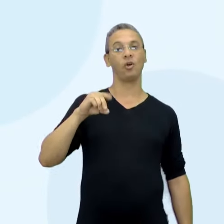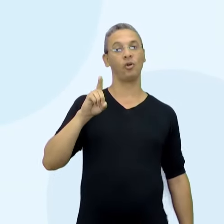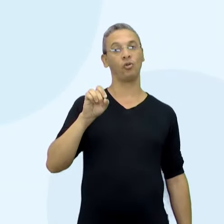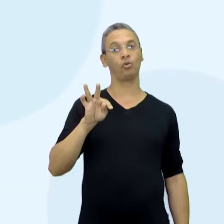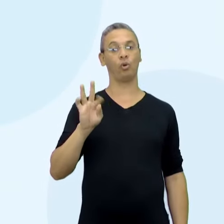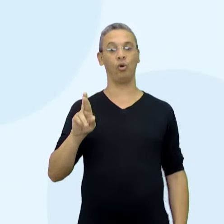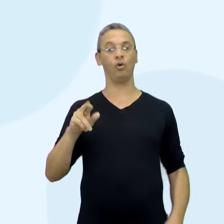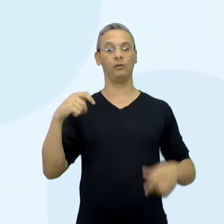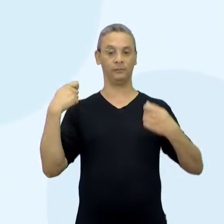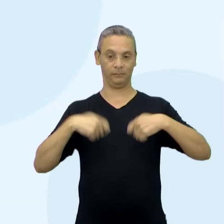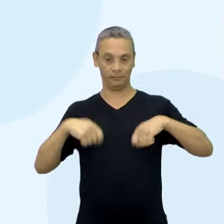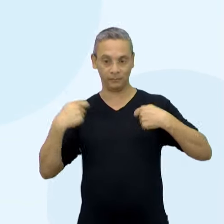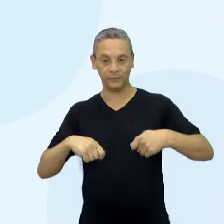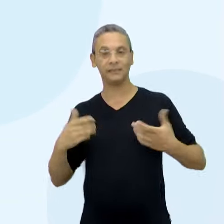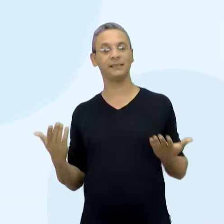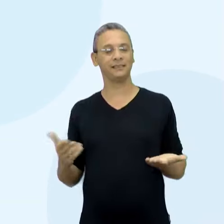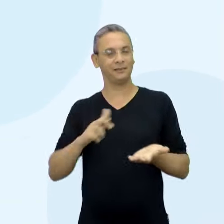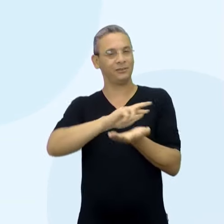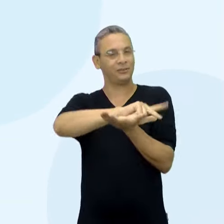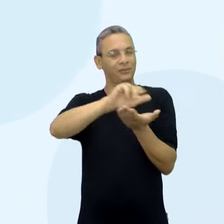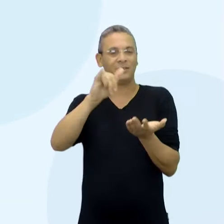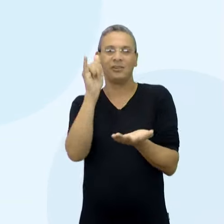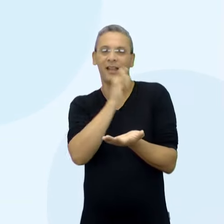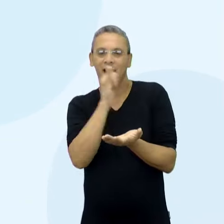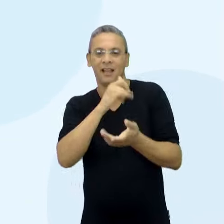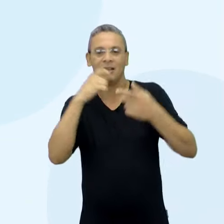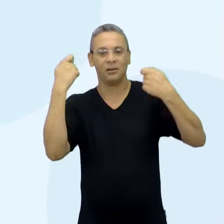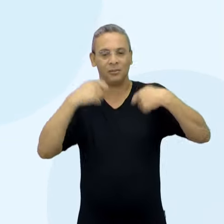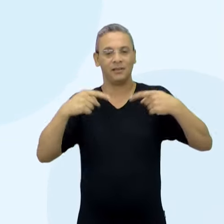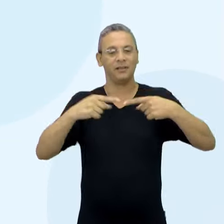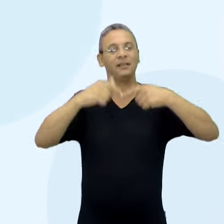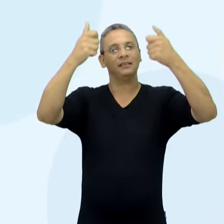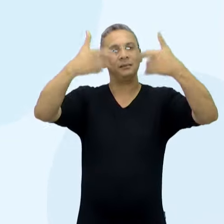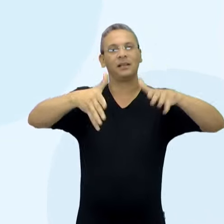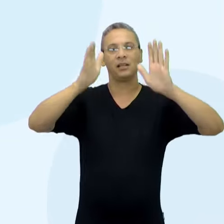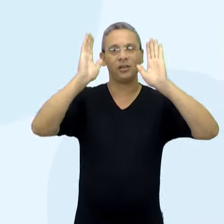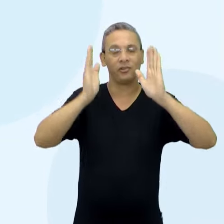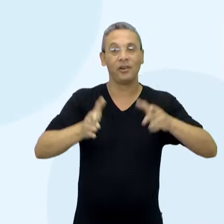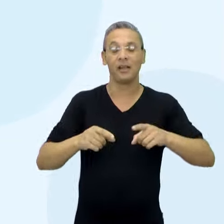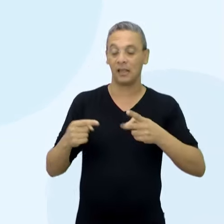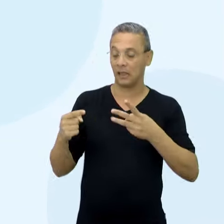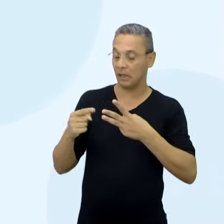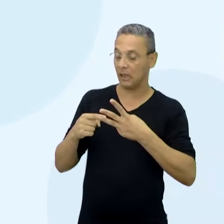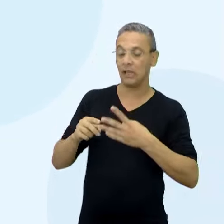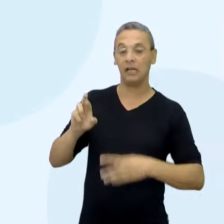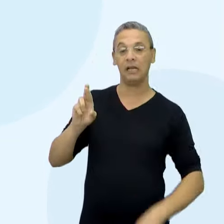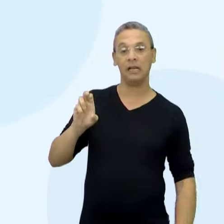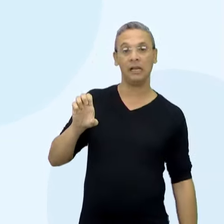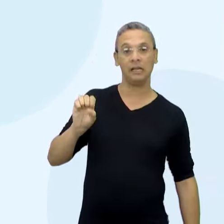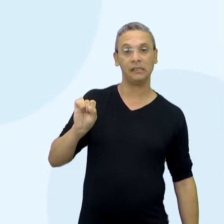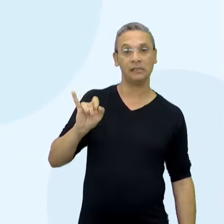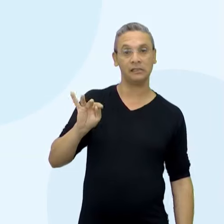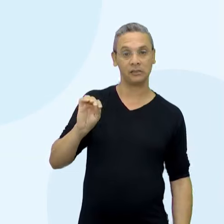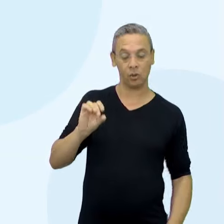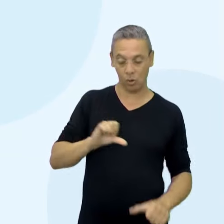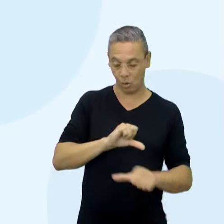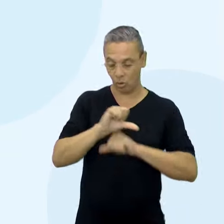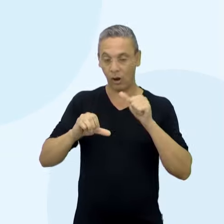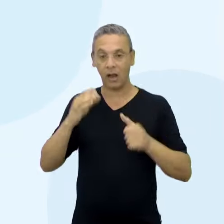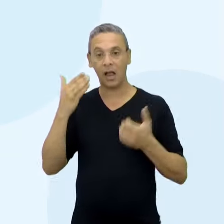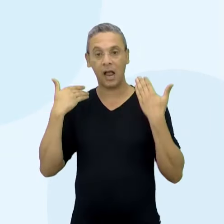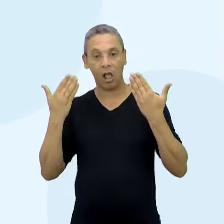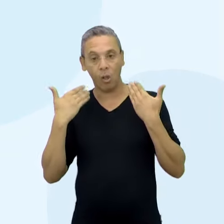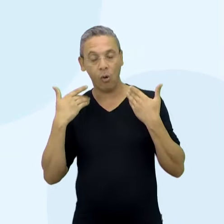falou, dispositivos elétricos que a gente já destacou aqui, resistores que transformam a energia elétrica em calor